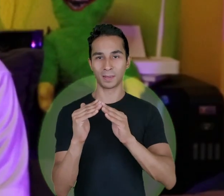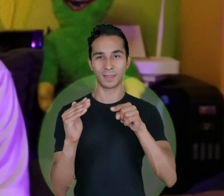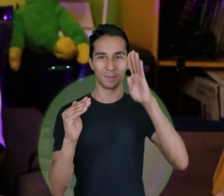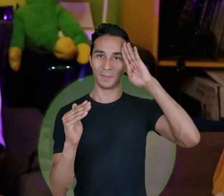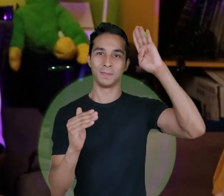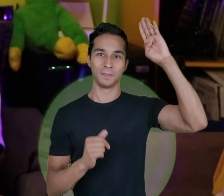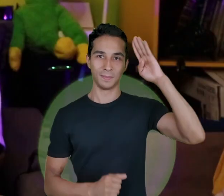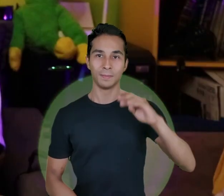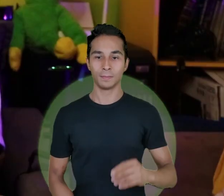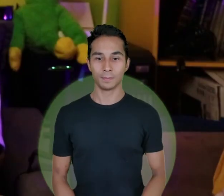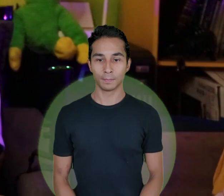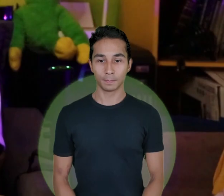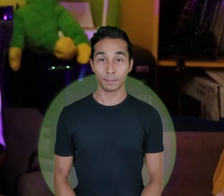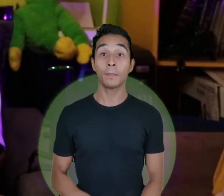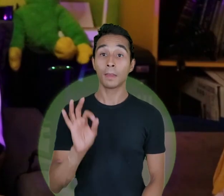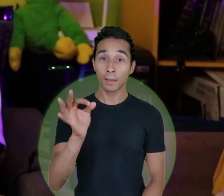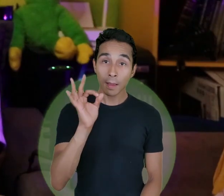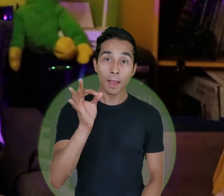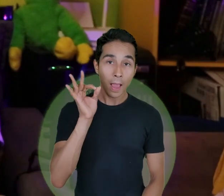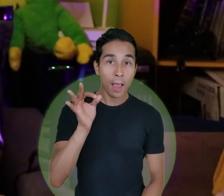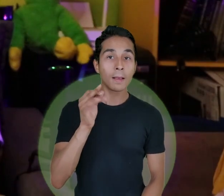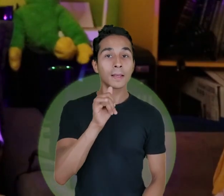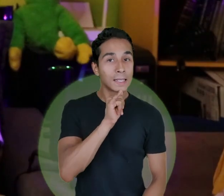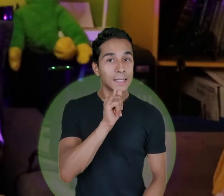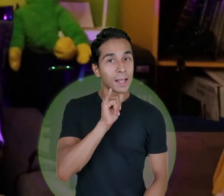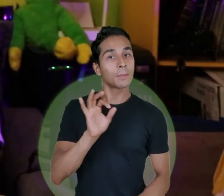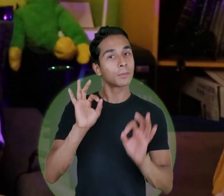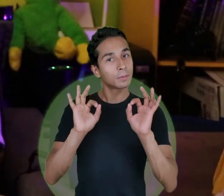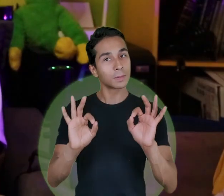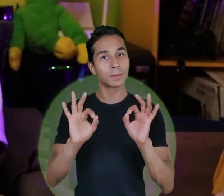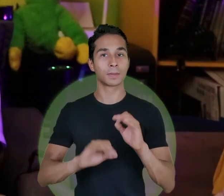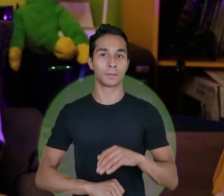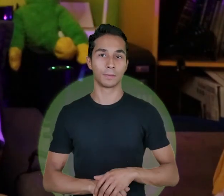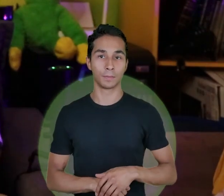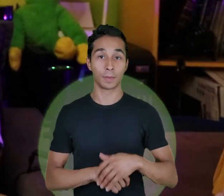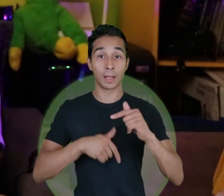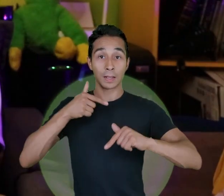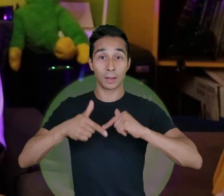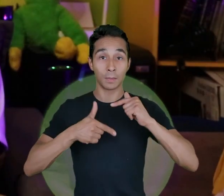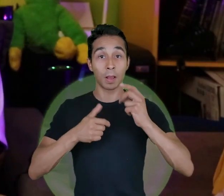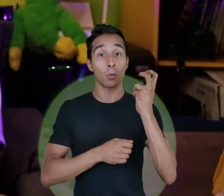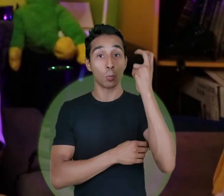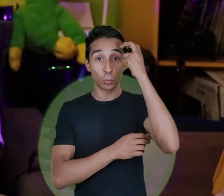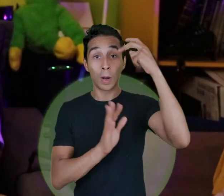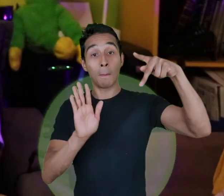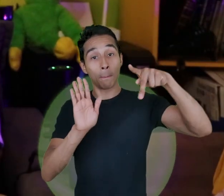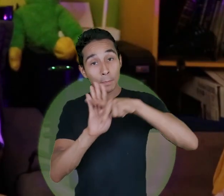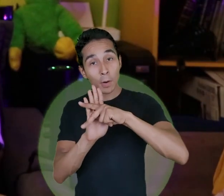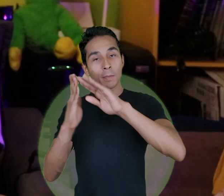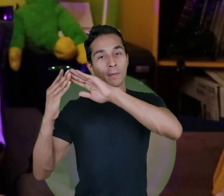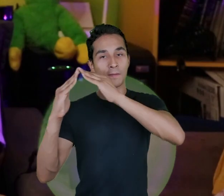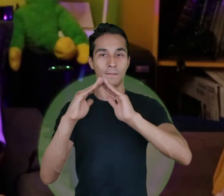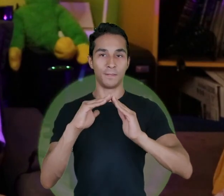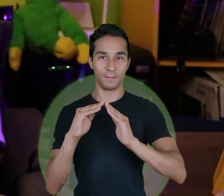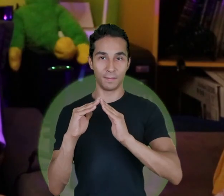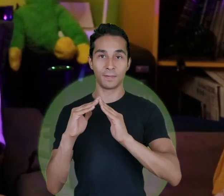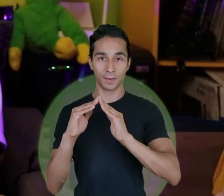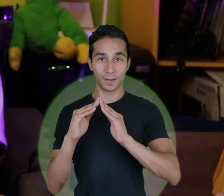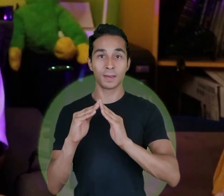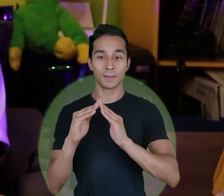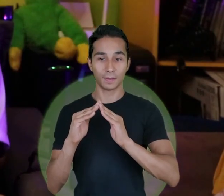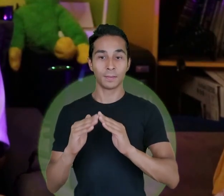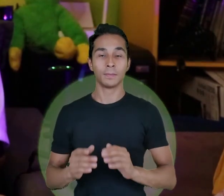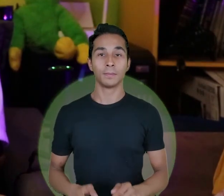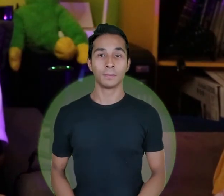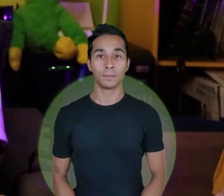Tipo... Exatamente, a gente tem uma cultura, um fazer cultural próprio dentro das periferias e uma